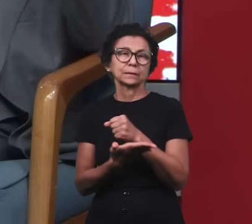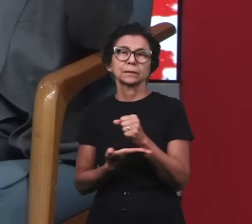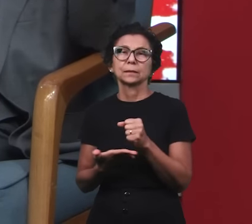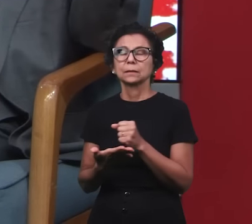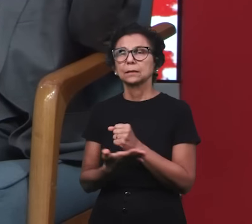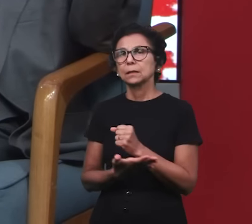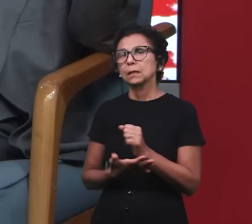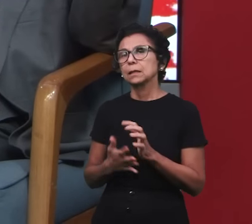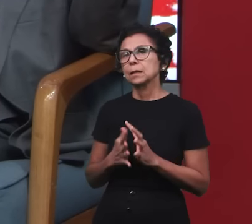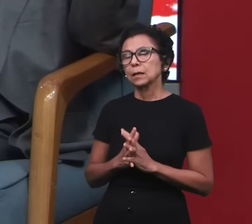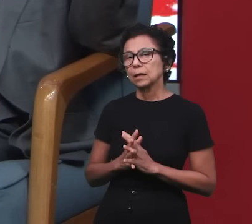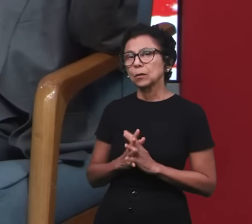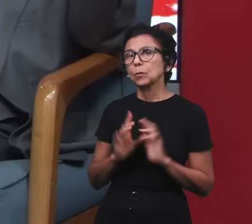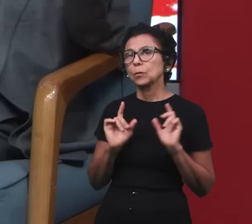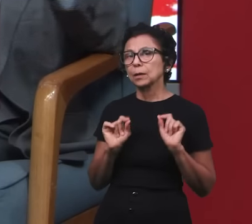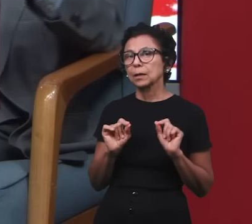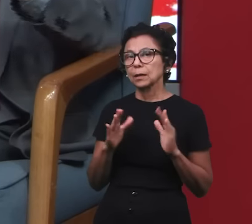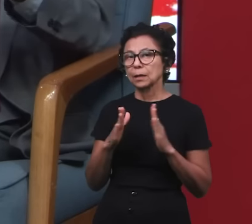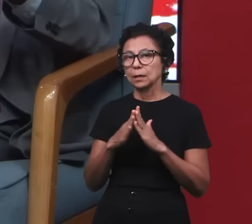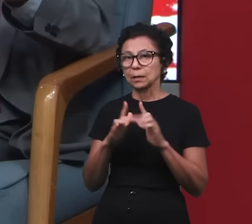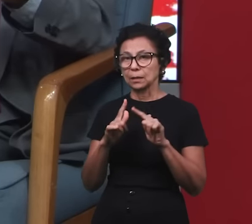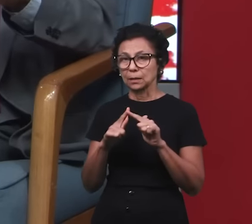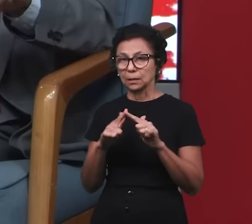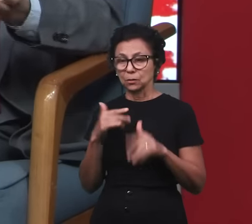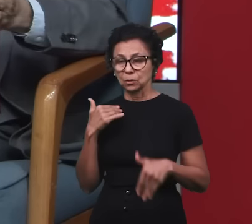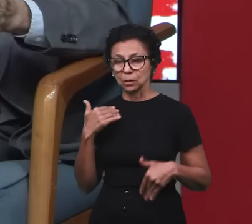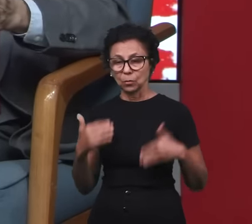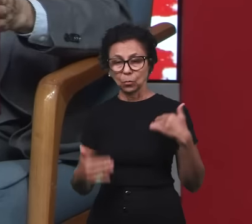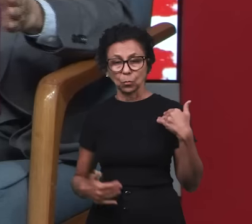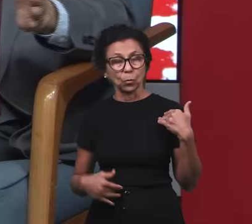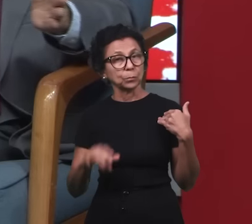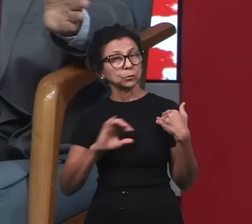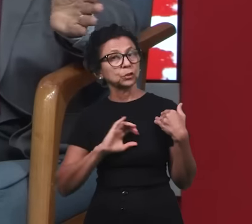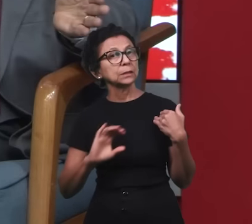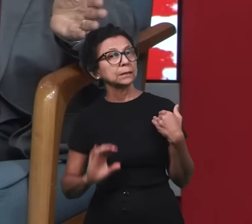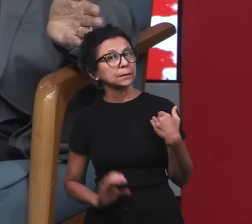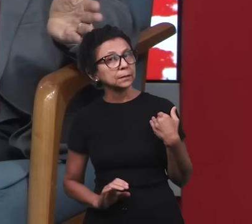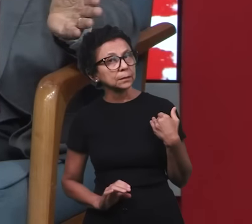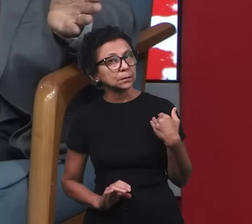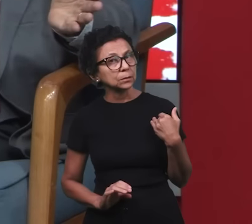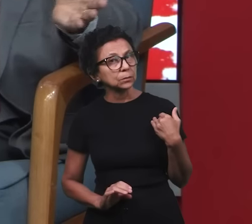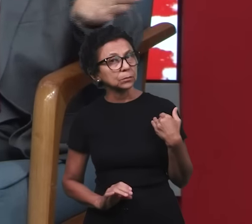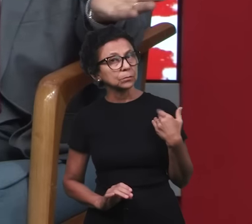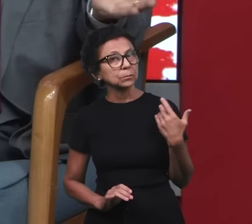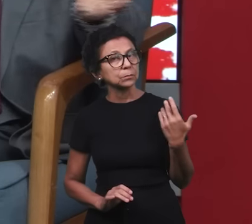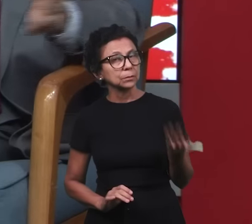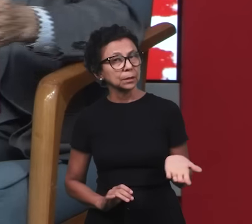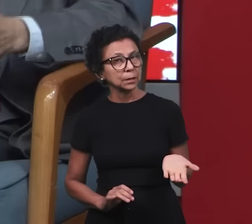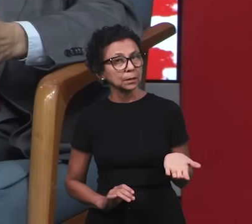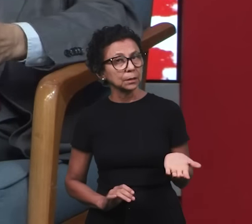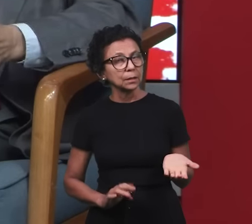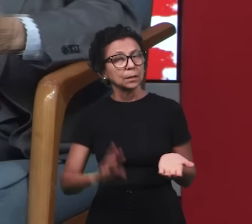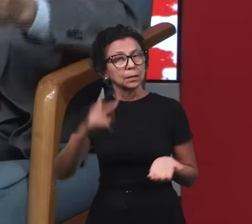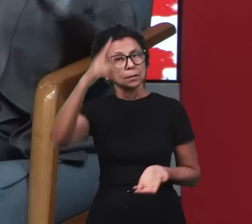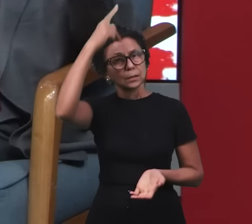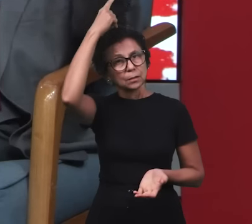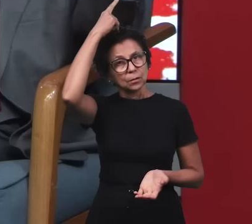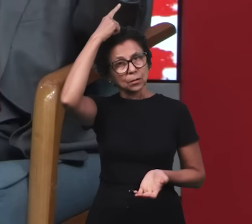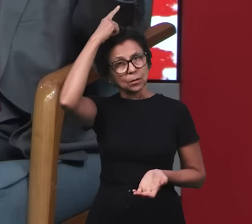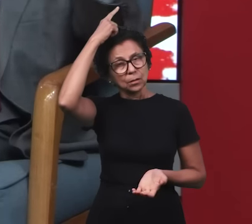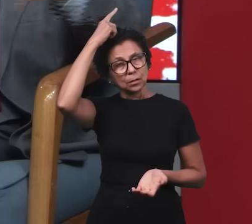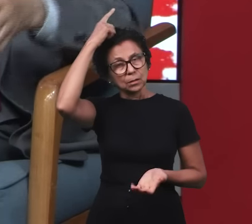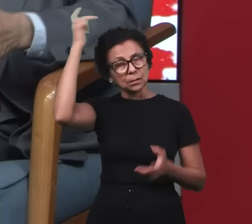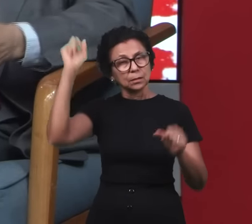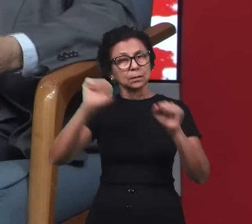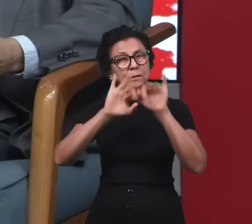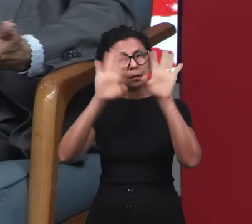a igreja é corpo. Do Pentecoste você vê isso com clareza. Eu repito, por que o Espírito Santo não veio